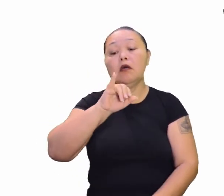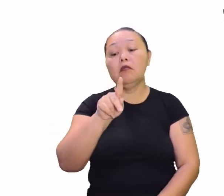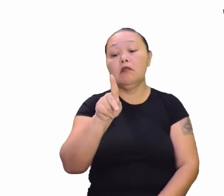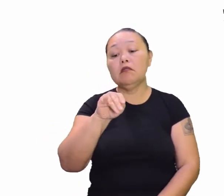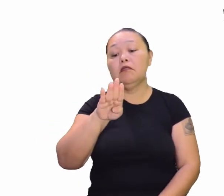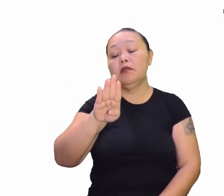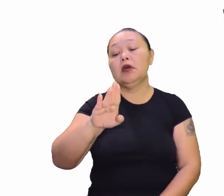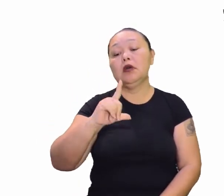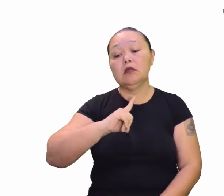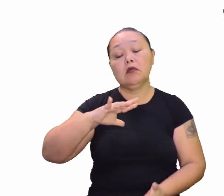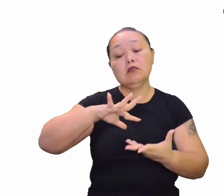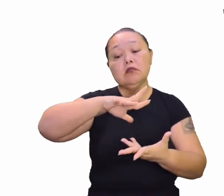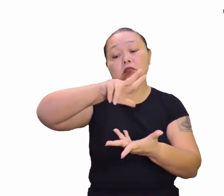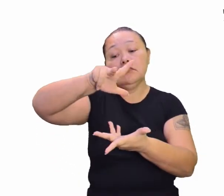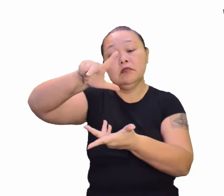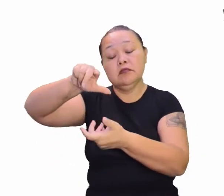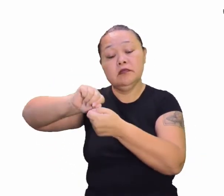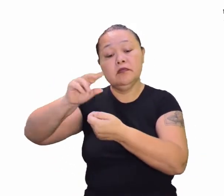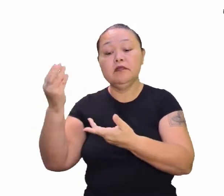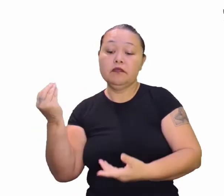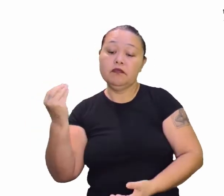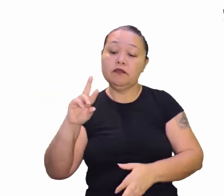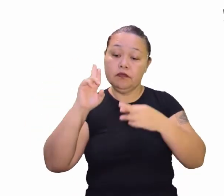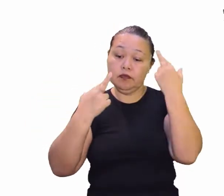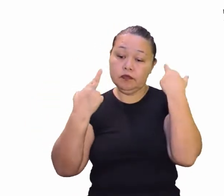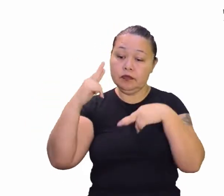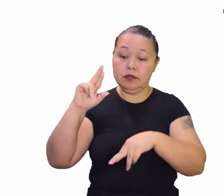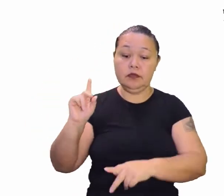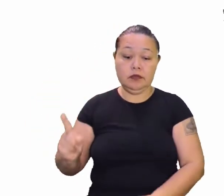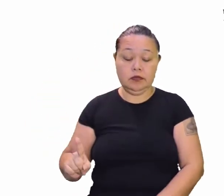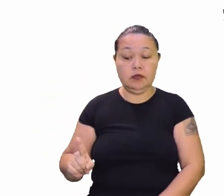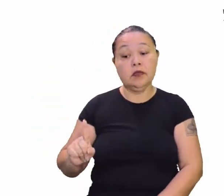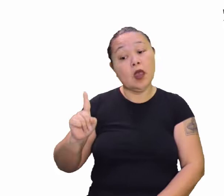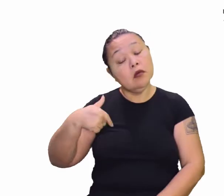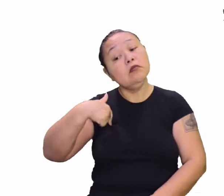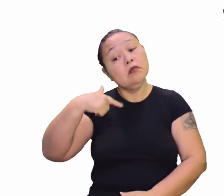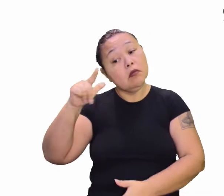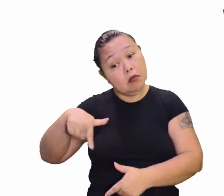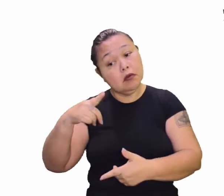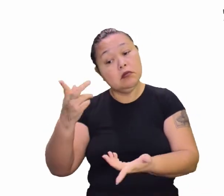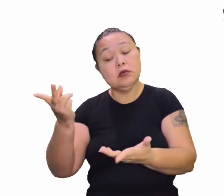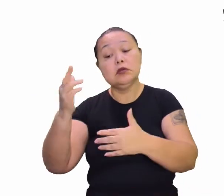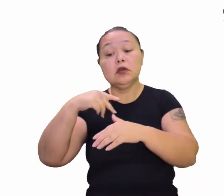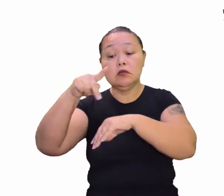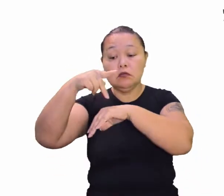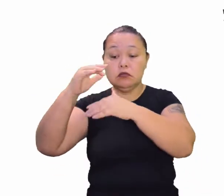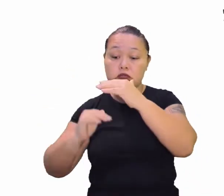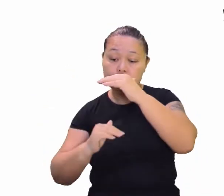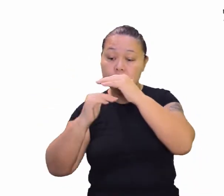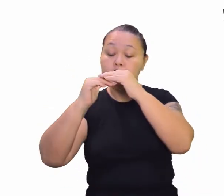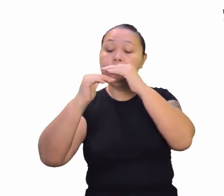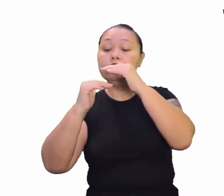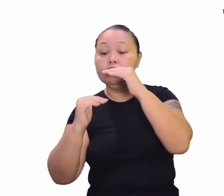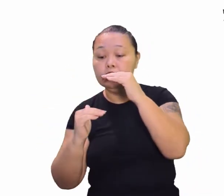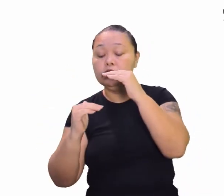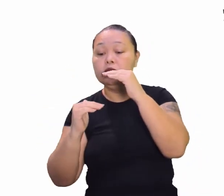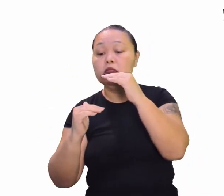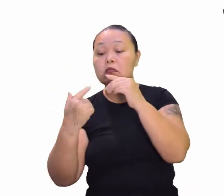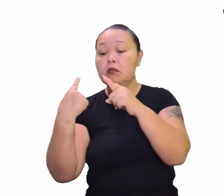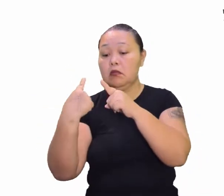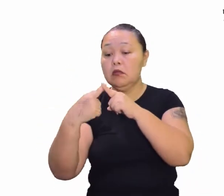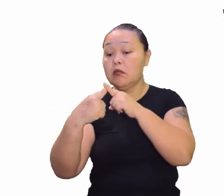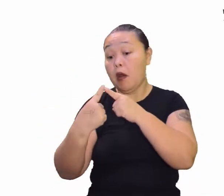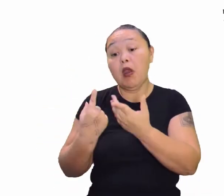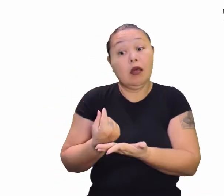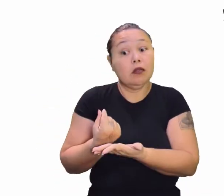nível mundial, certo? E é por isso que a Rússia entra, mesmo sendo um país subdesenvolvido emergente, porque é destaque na